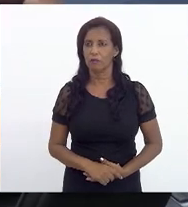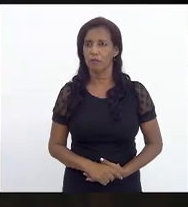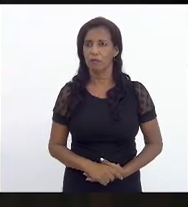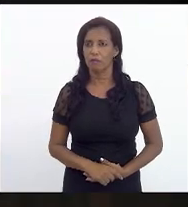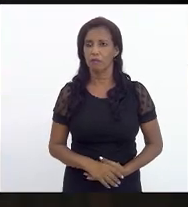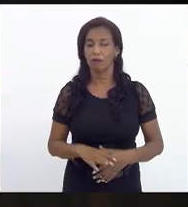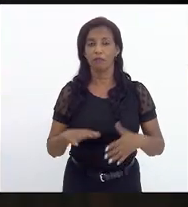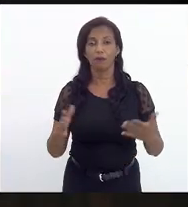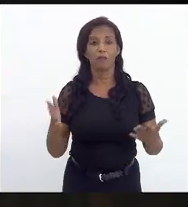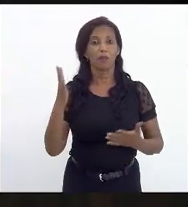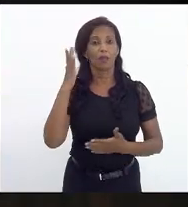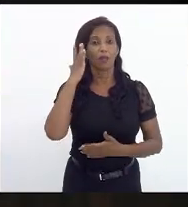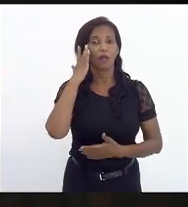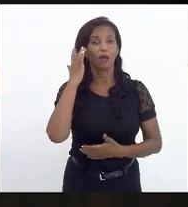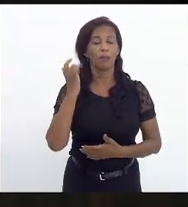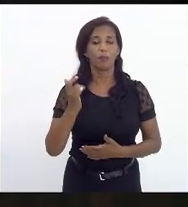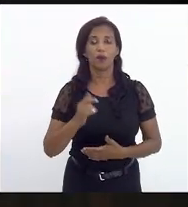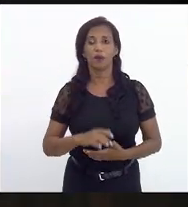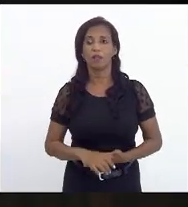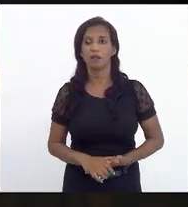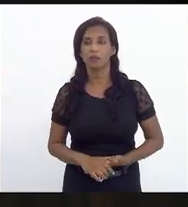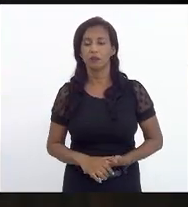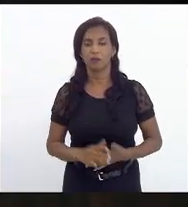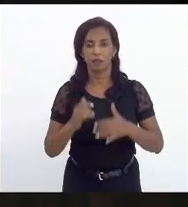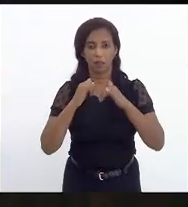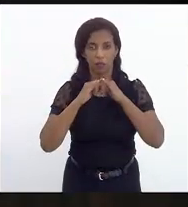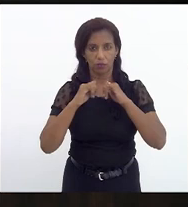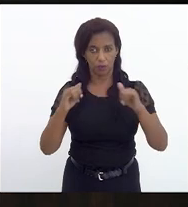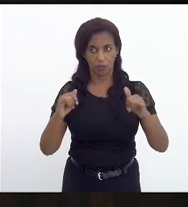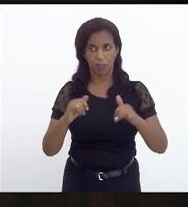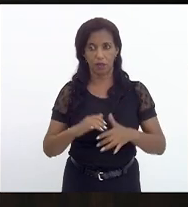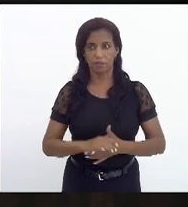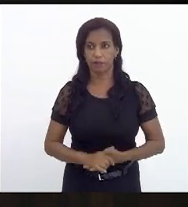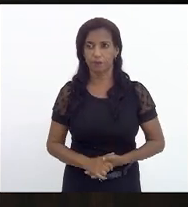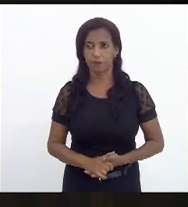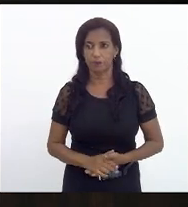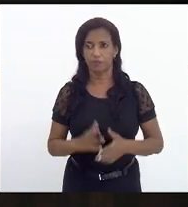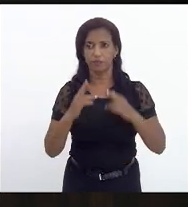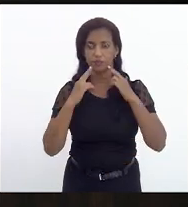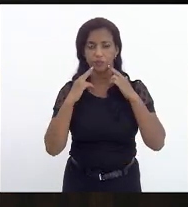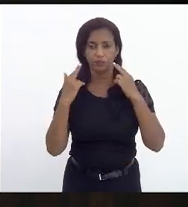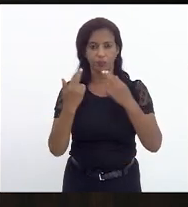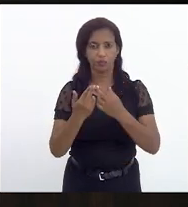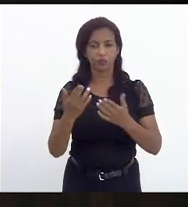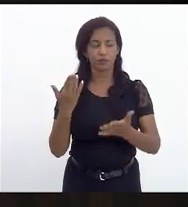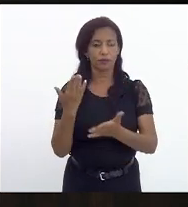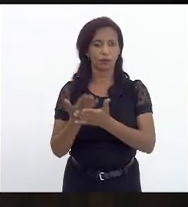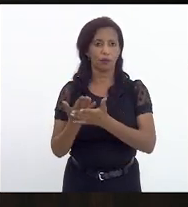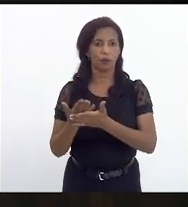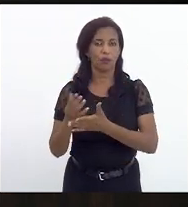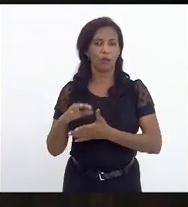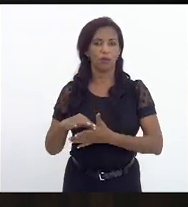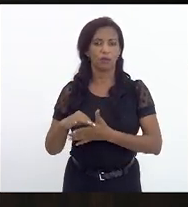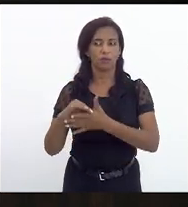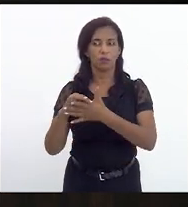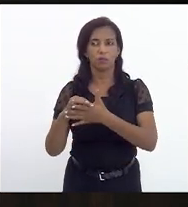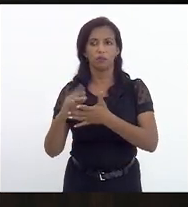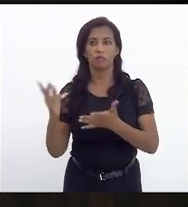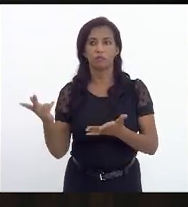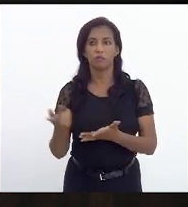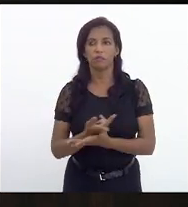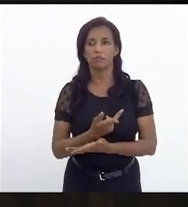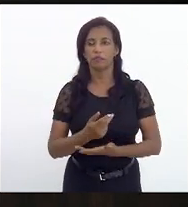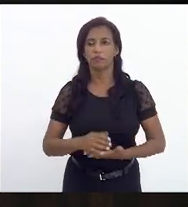Então, amanhã, quero aqui anunciar que amanhã a reunião do Colégio de Líderes será